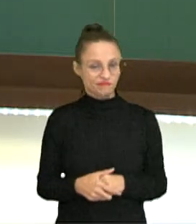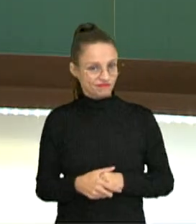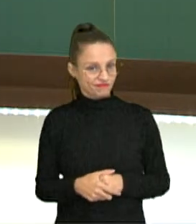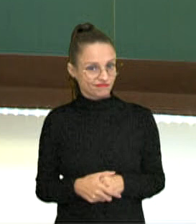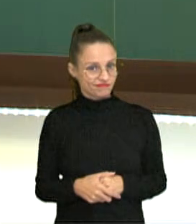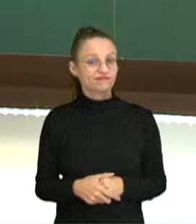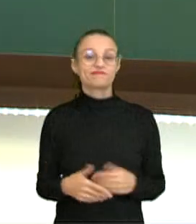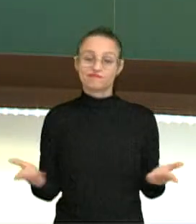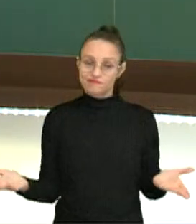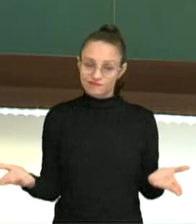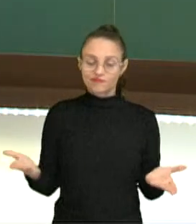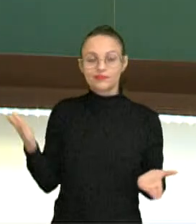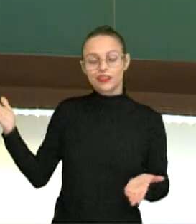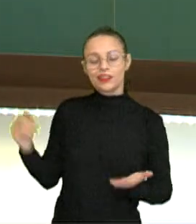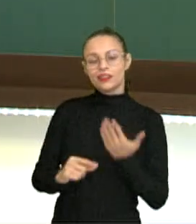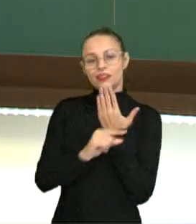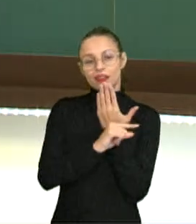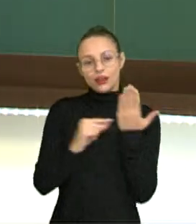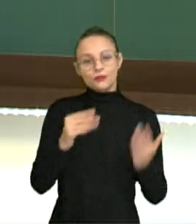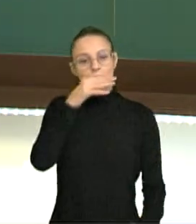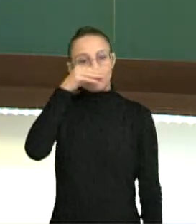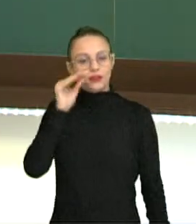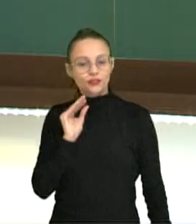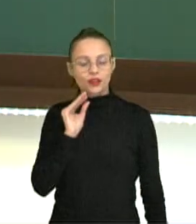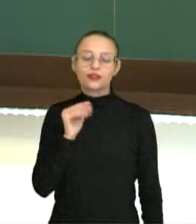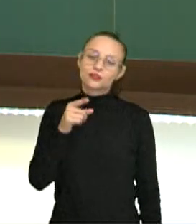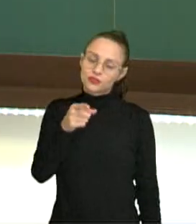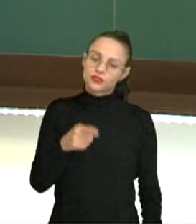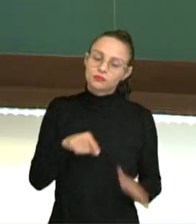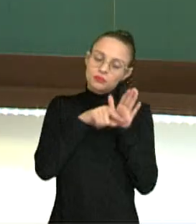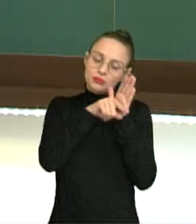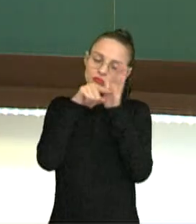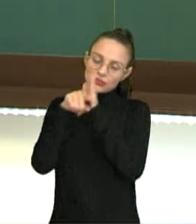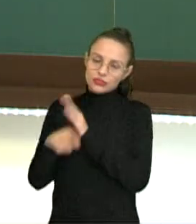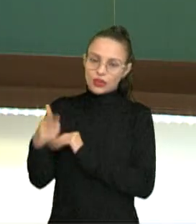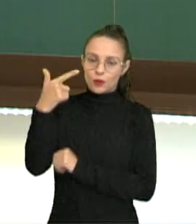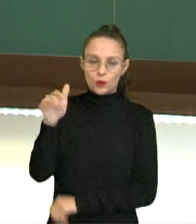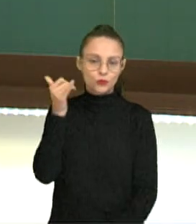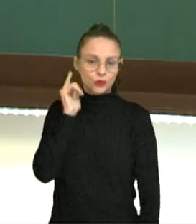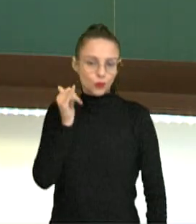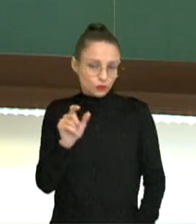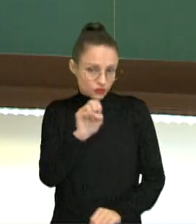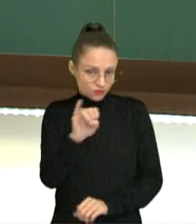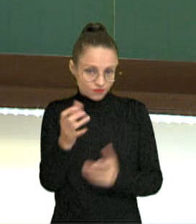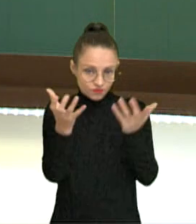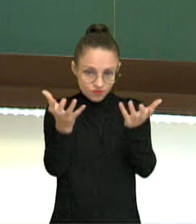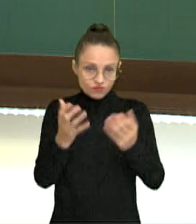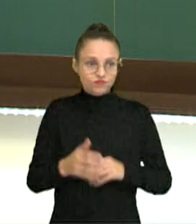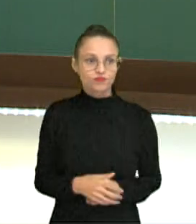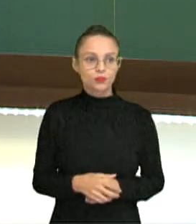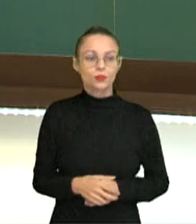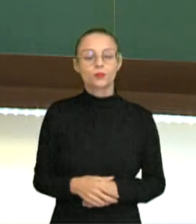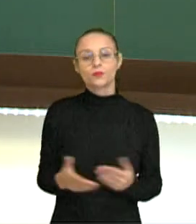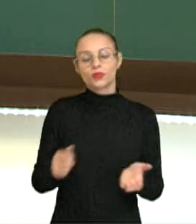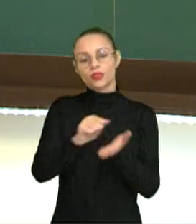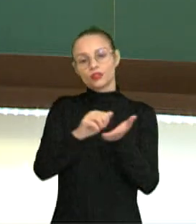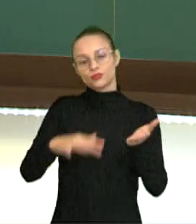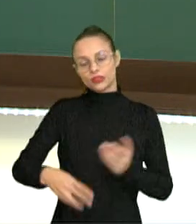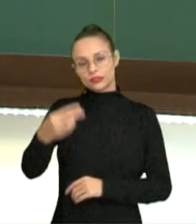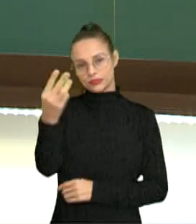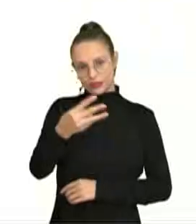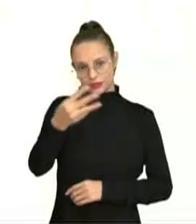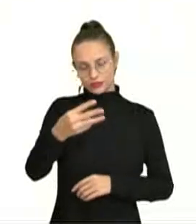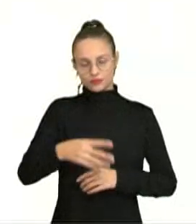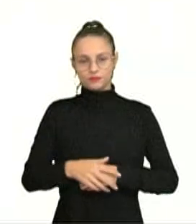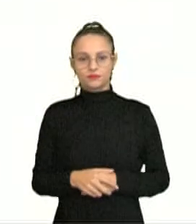contos consagrados de Machado de Assis, para você pesquisar outros se quiser, né? E chegamos à atividade